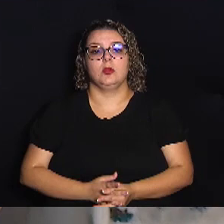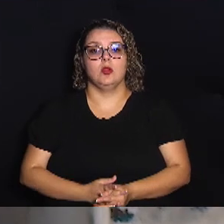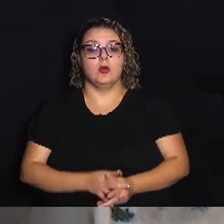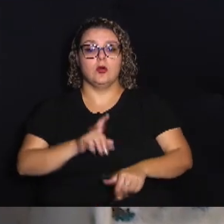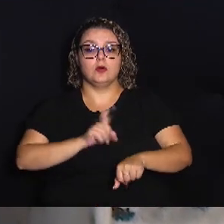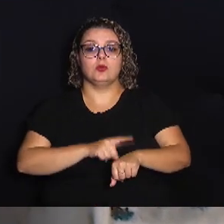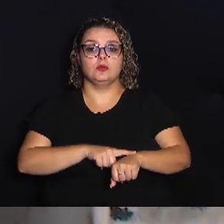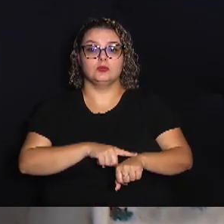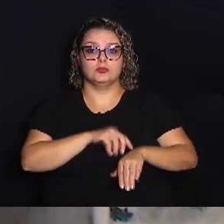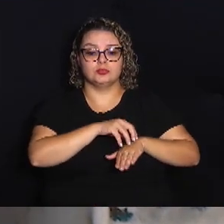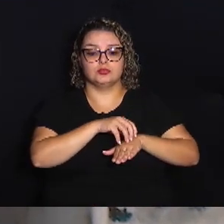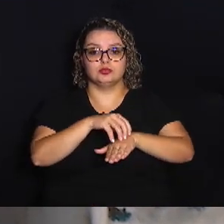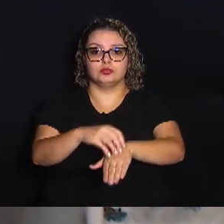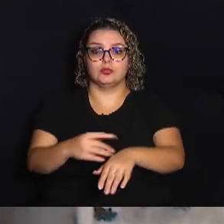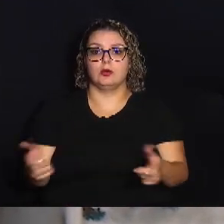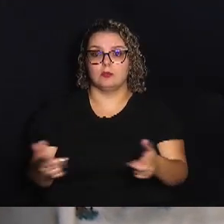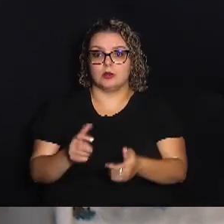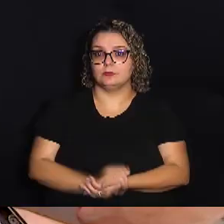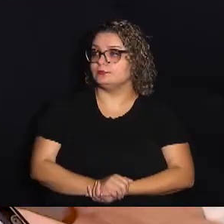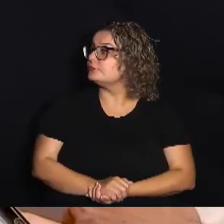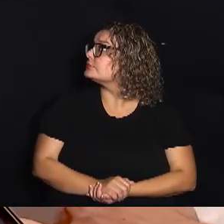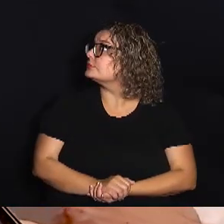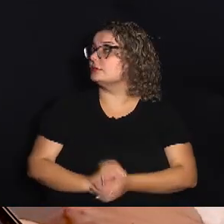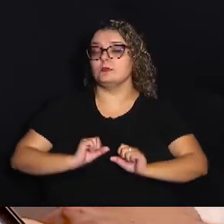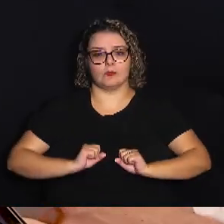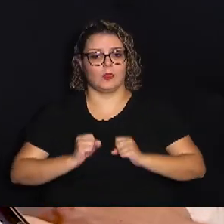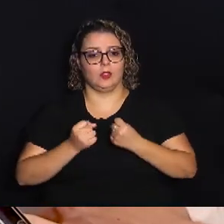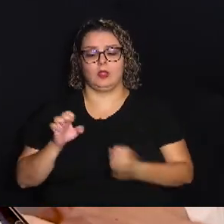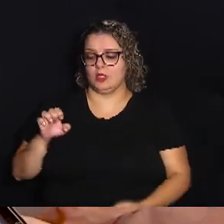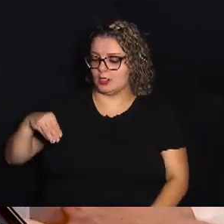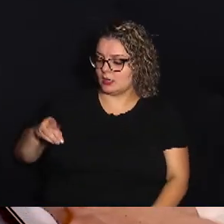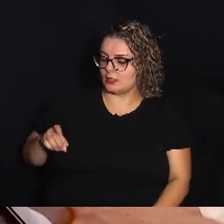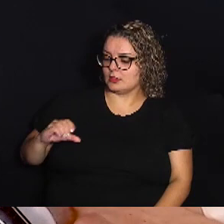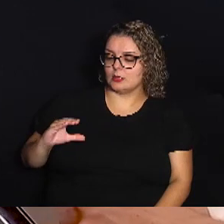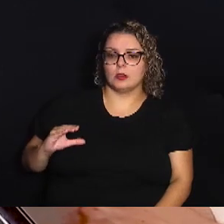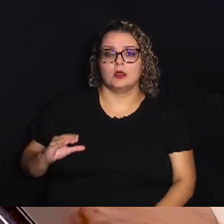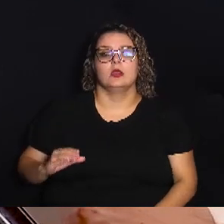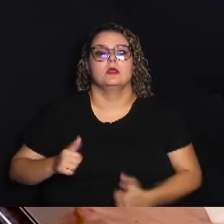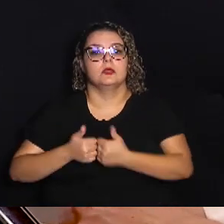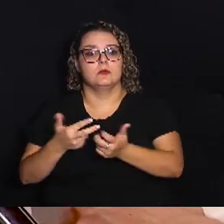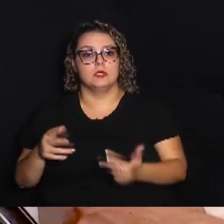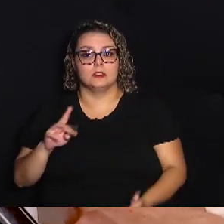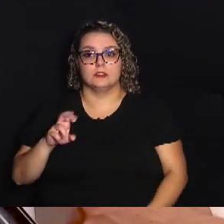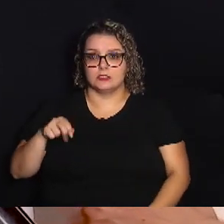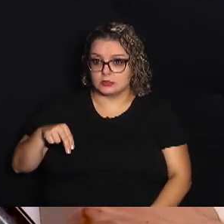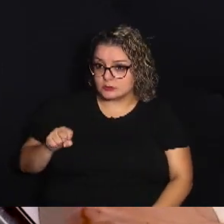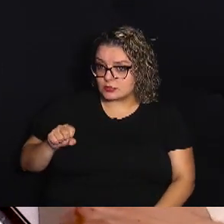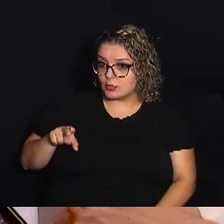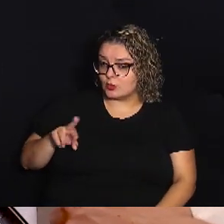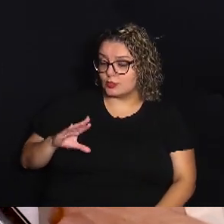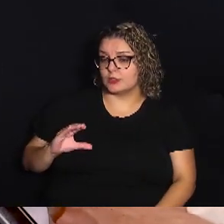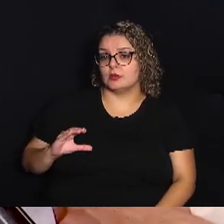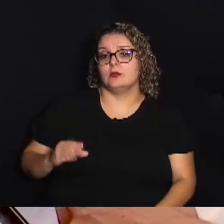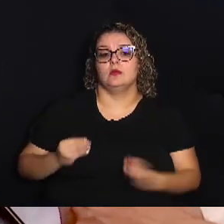Saad O tempo das viagens serão reduzidos com o esforço da indec com o esforço das operadoras da Transurc foi